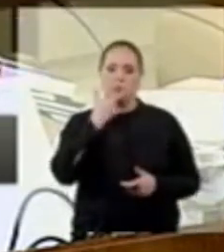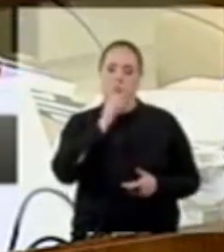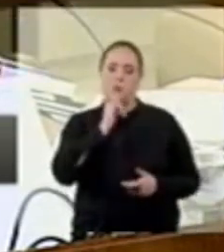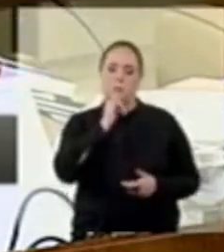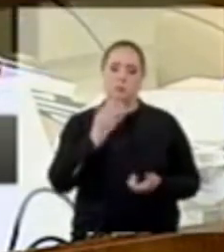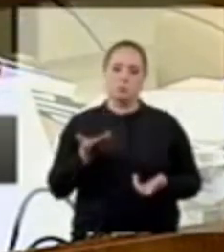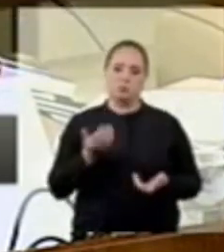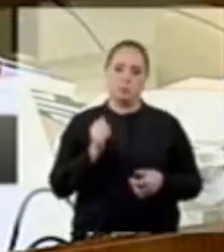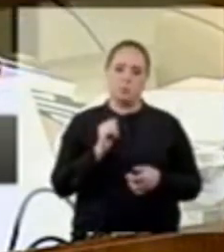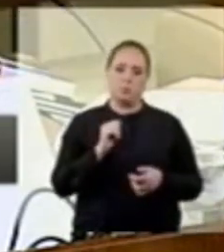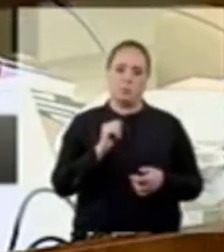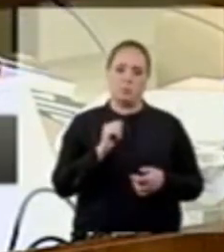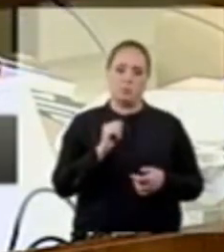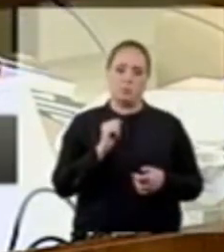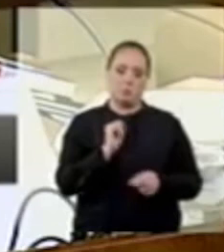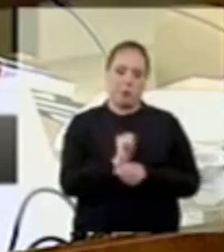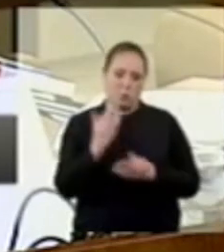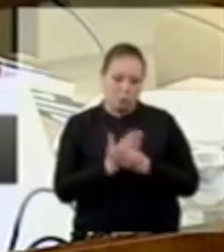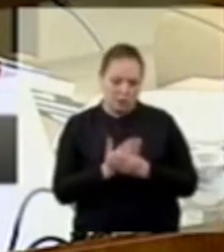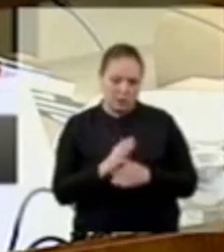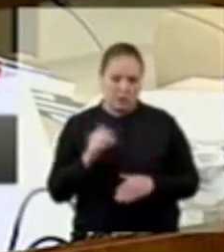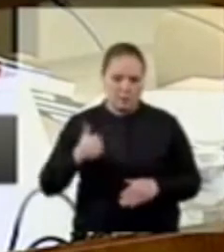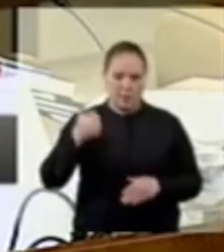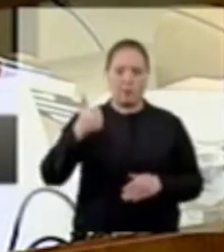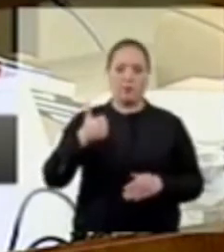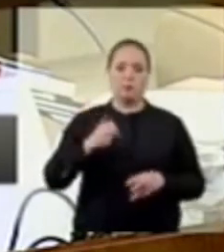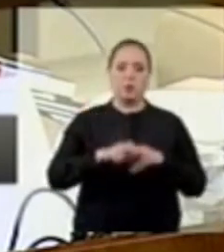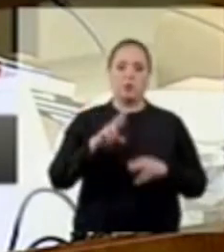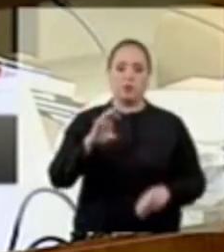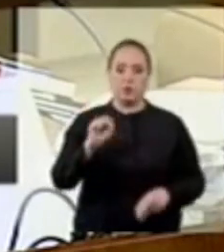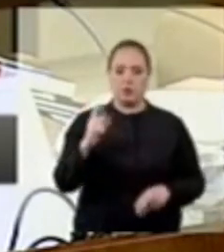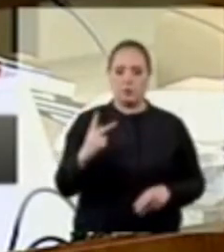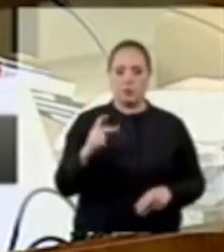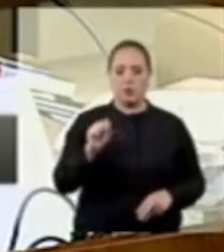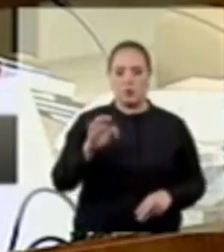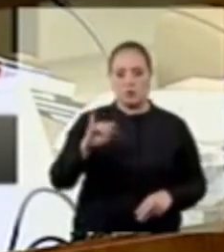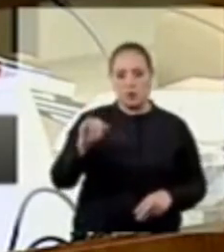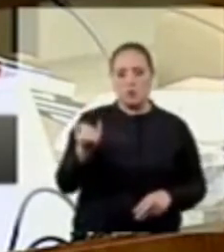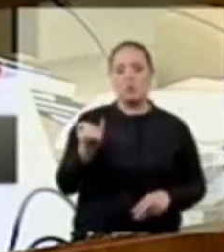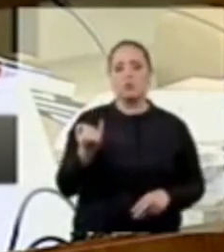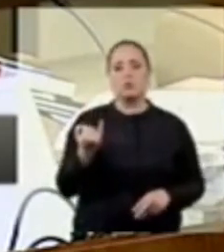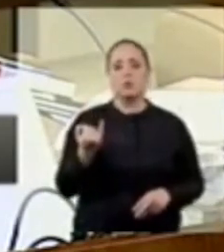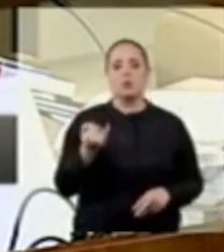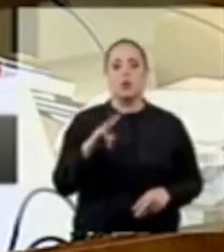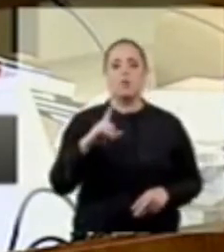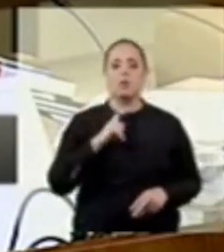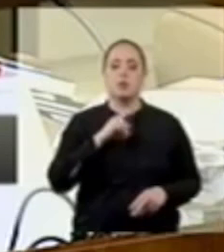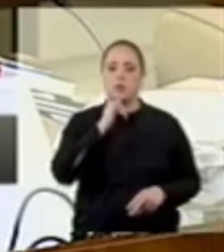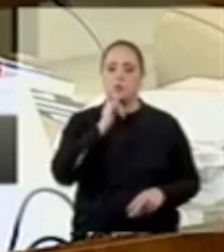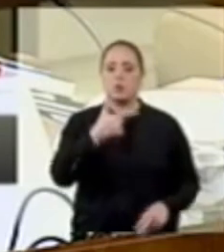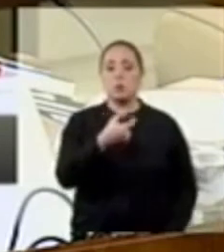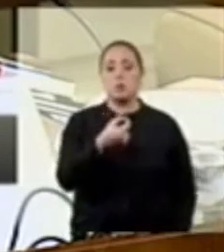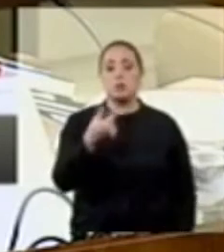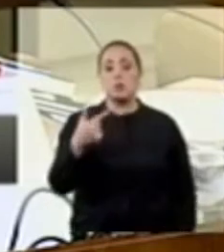a primeira decisão terminativa em recursos especiais no stj leva 202